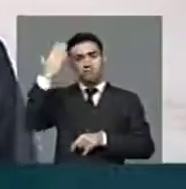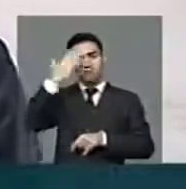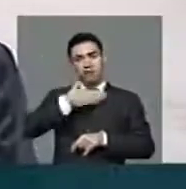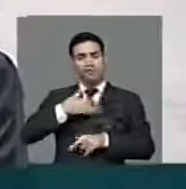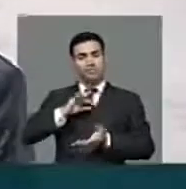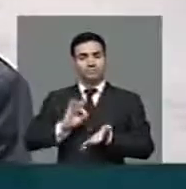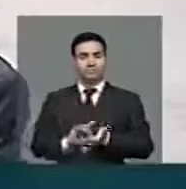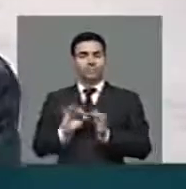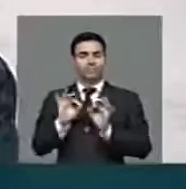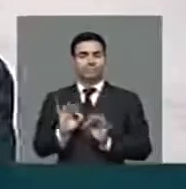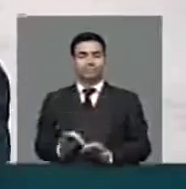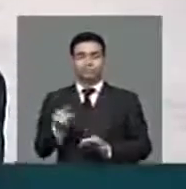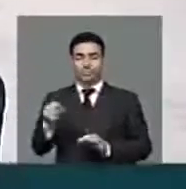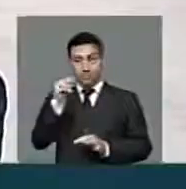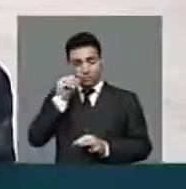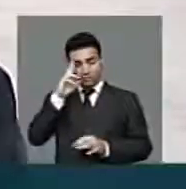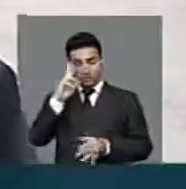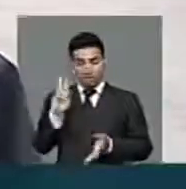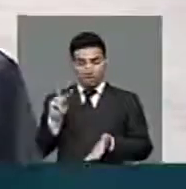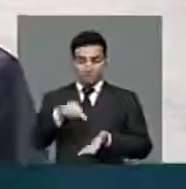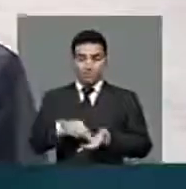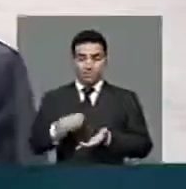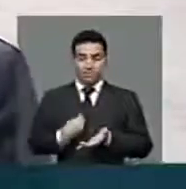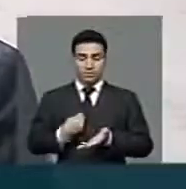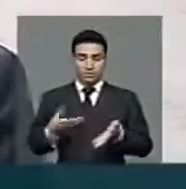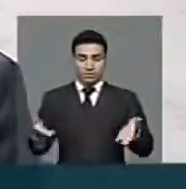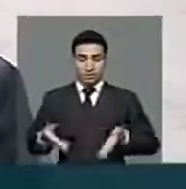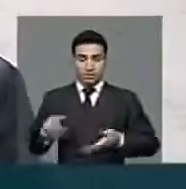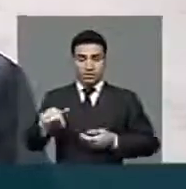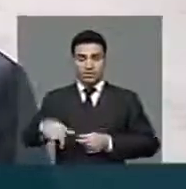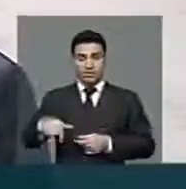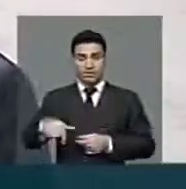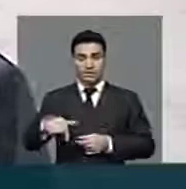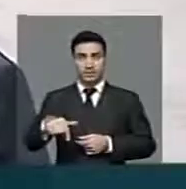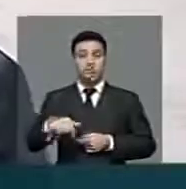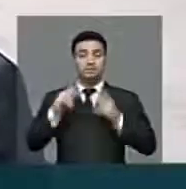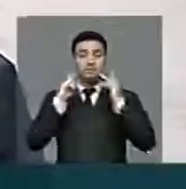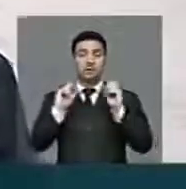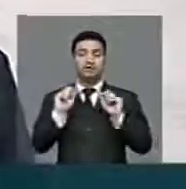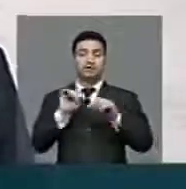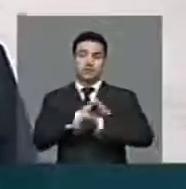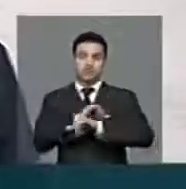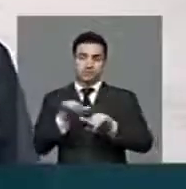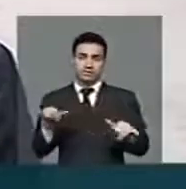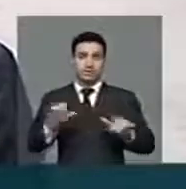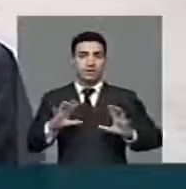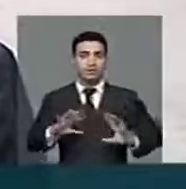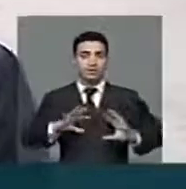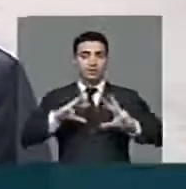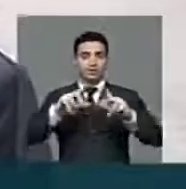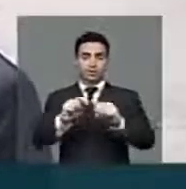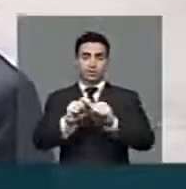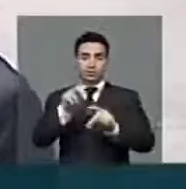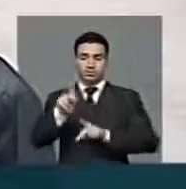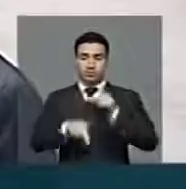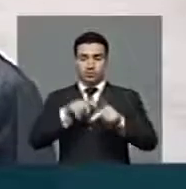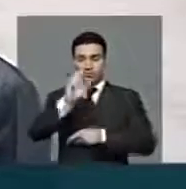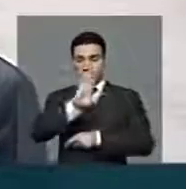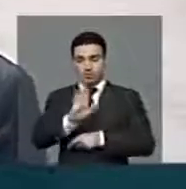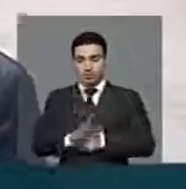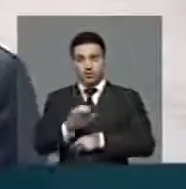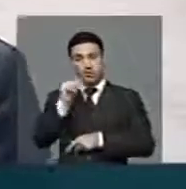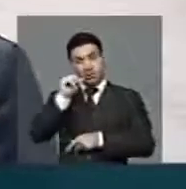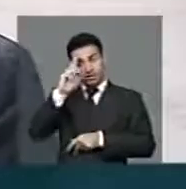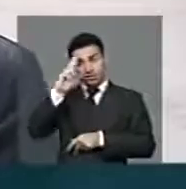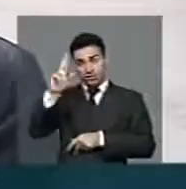cabal de que veio a essa Câmara, a esse plenário, a esse Parlamento, para dizer a todo o povo brasileiro que a